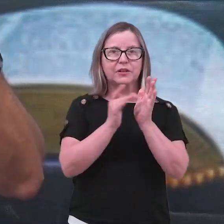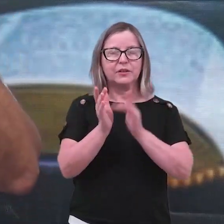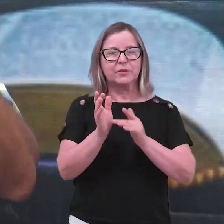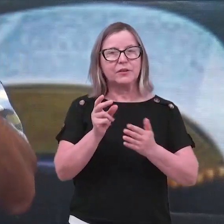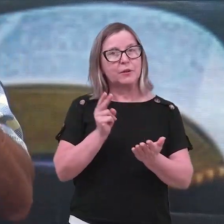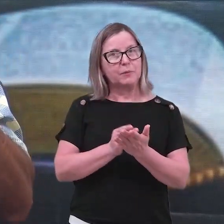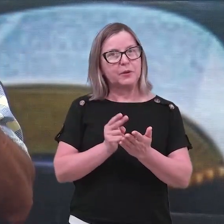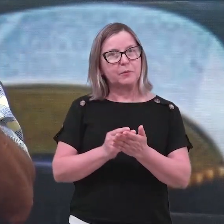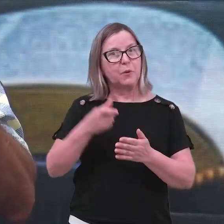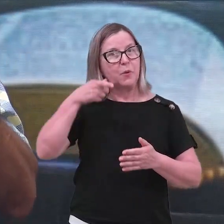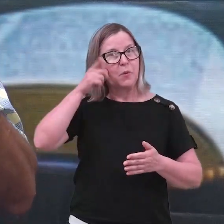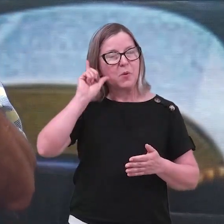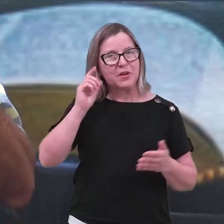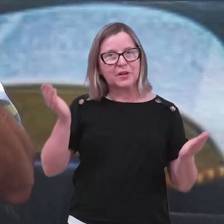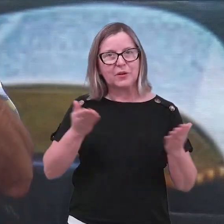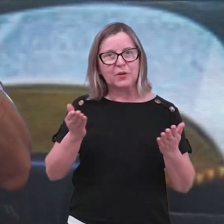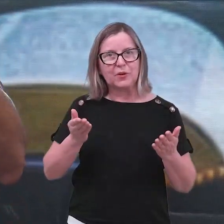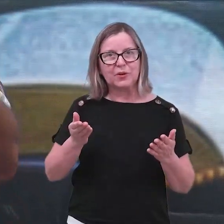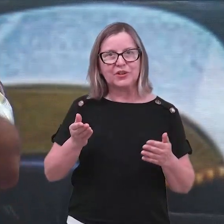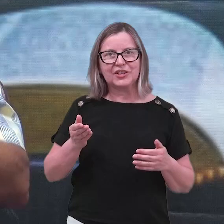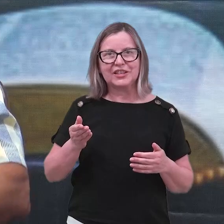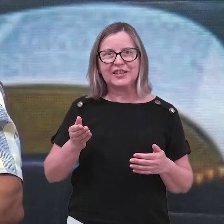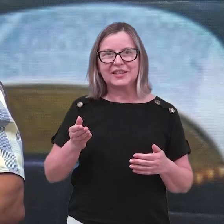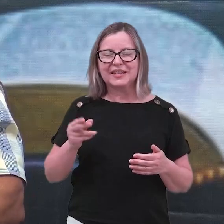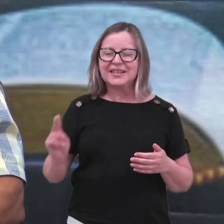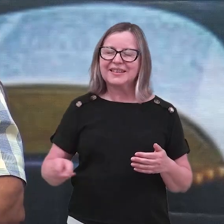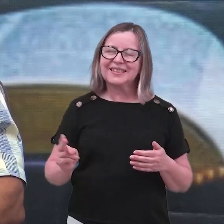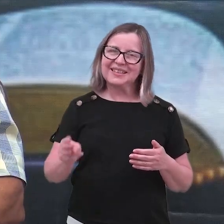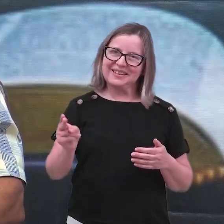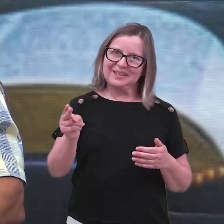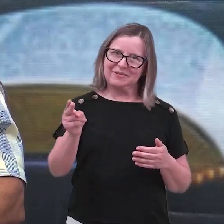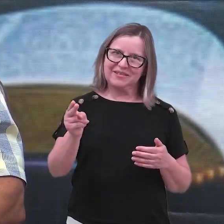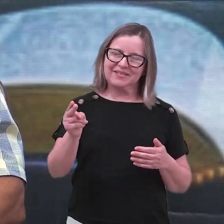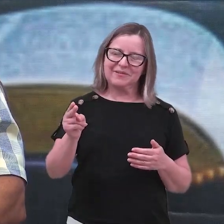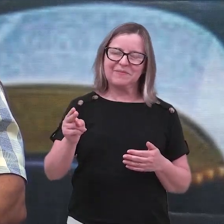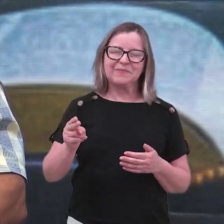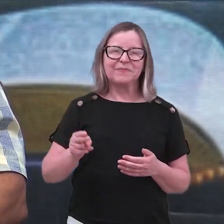ontem, hoje e o será eternamente.